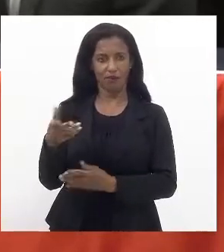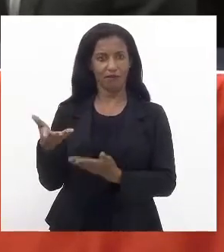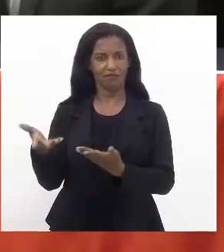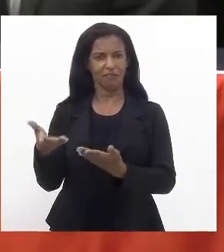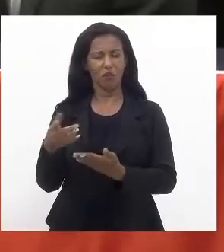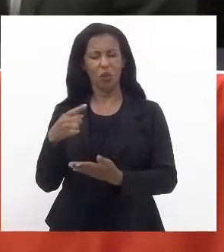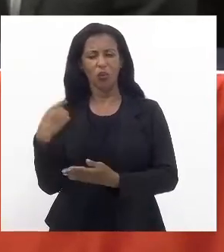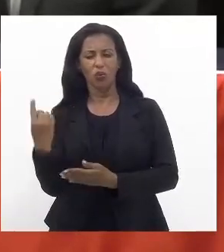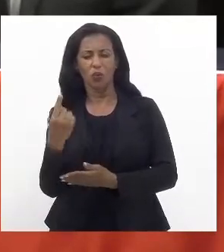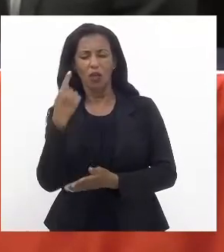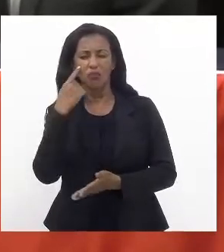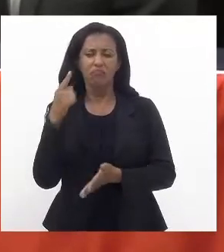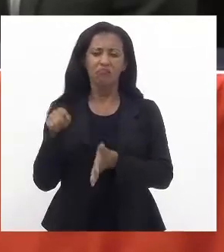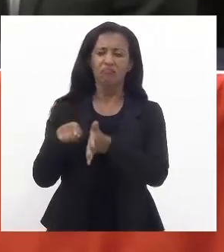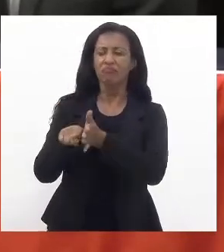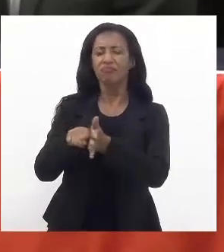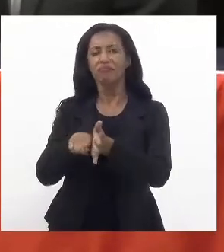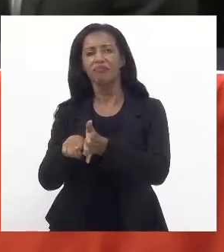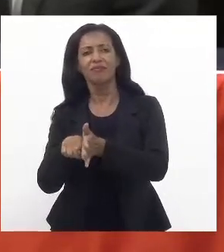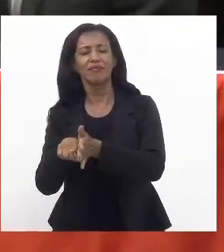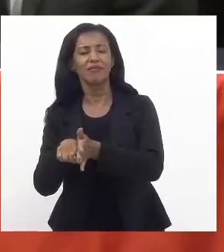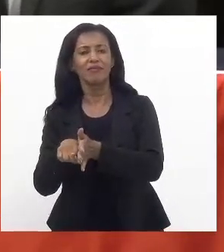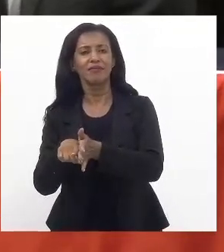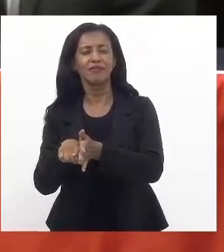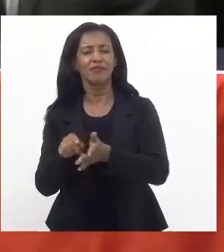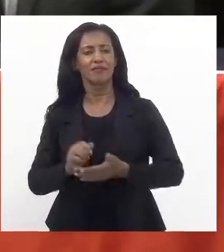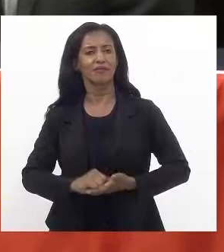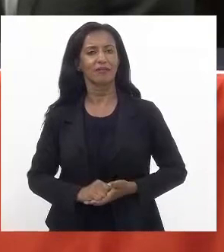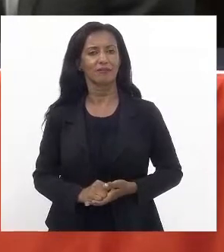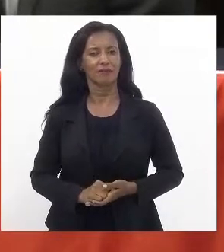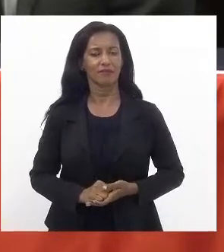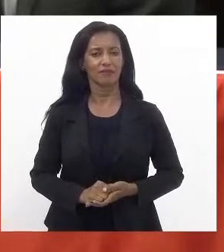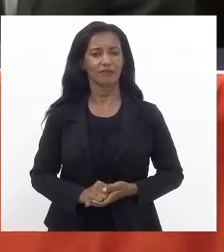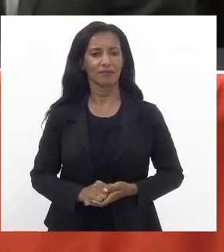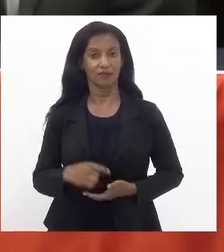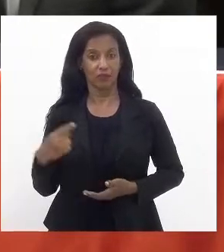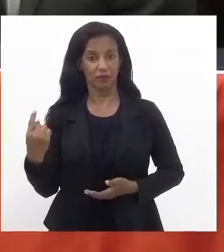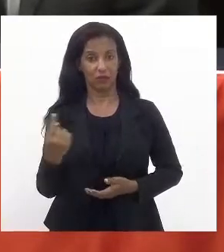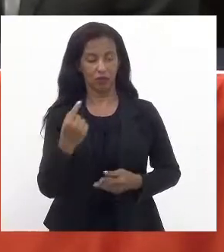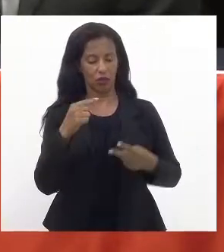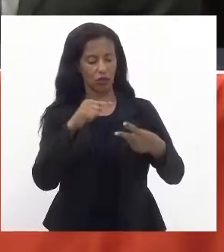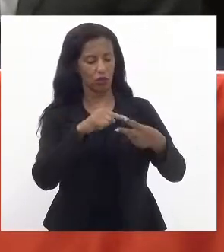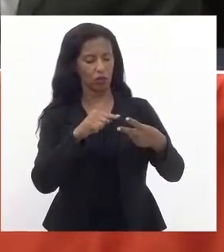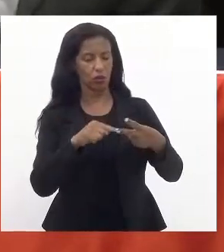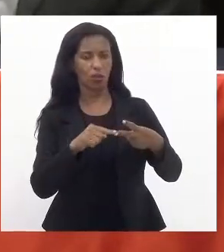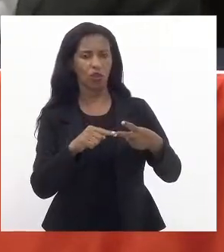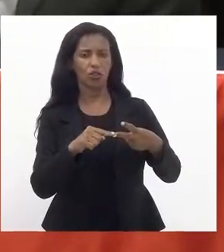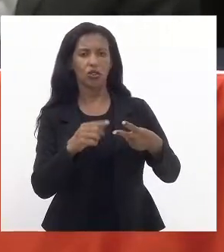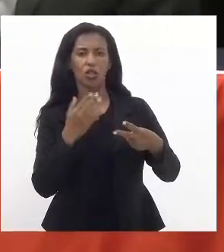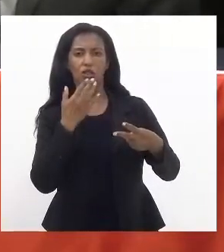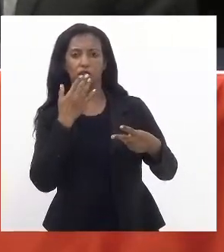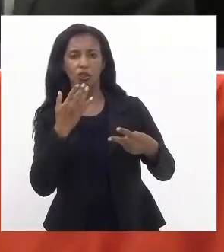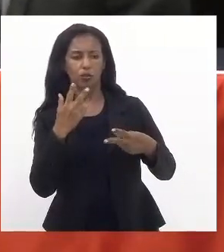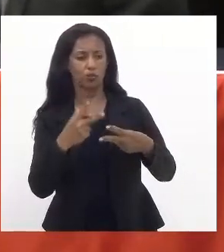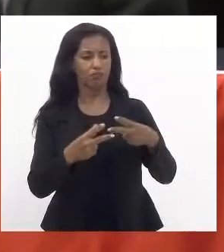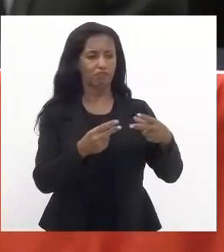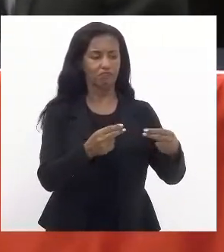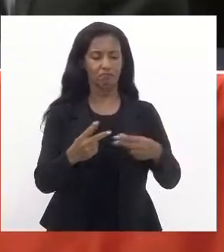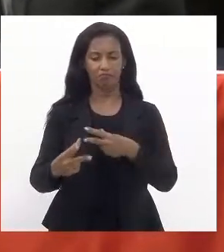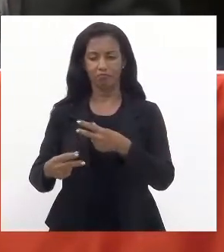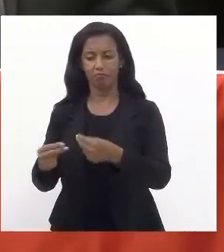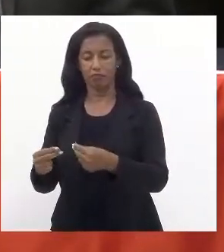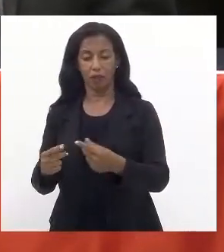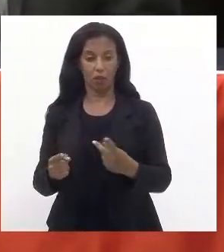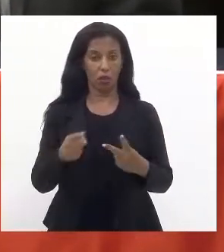nós verificávamos, né, que nós tínhamos dois tipos de homenagem a dar, né?